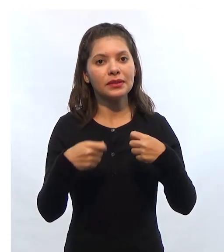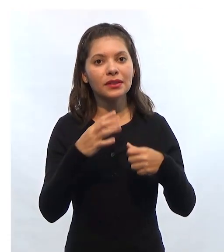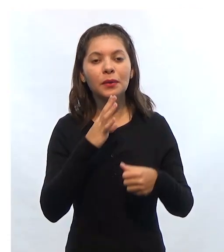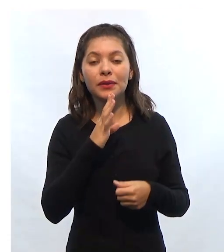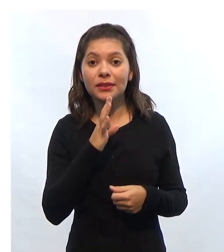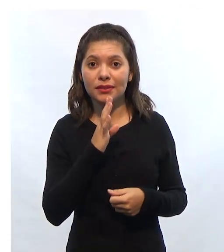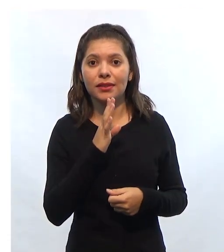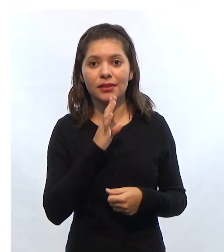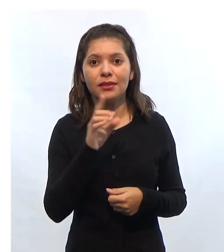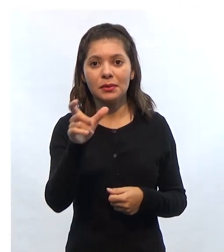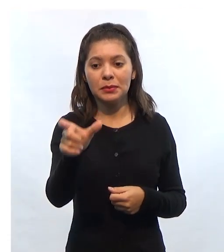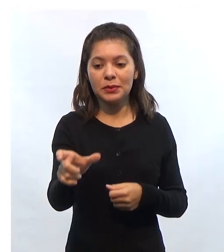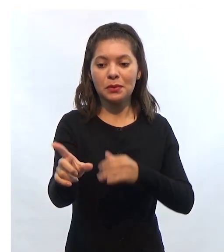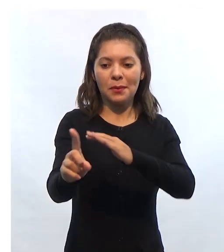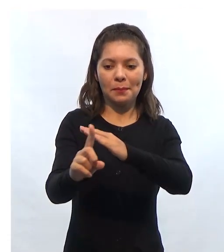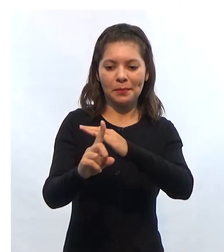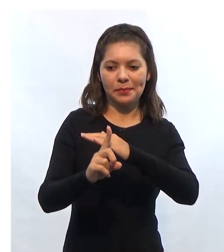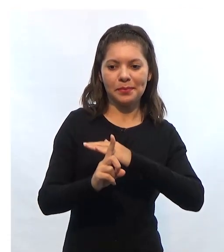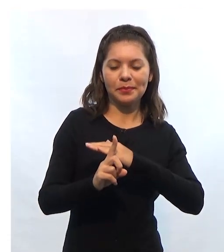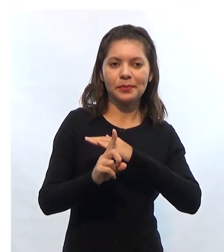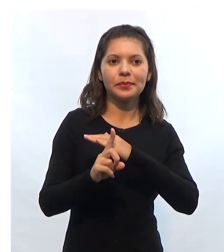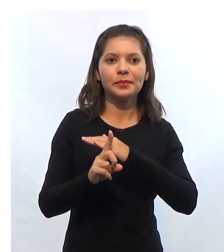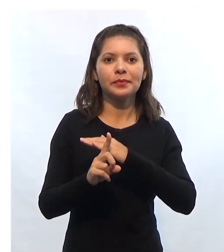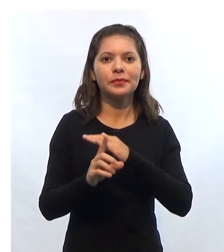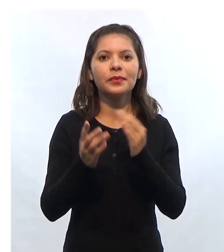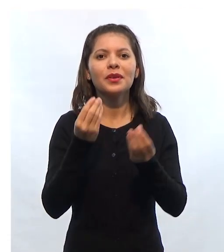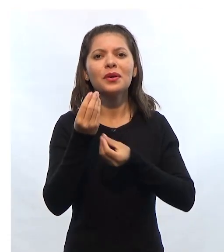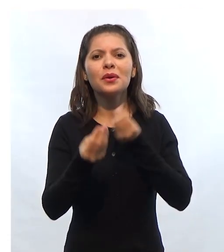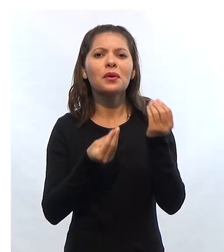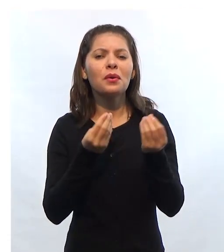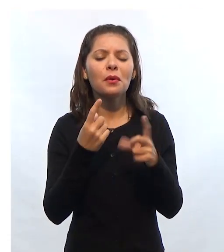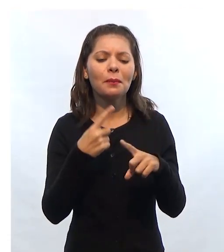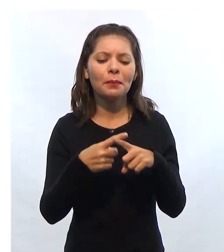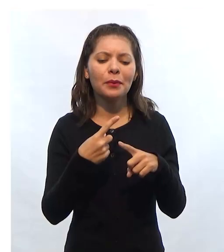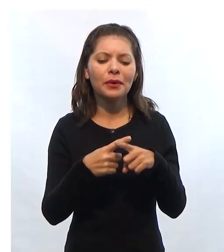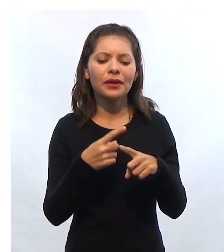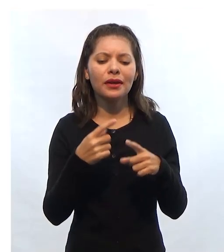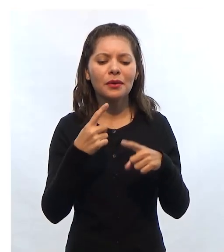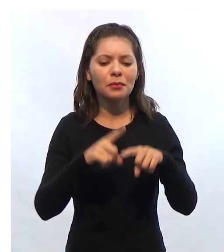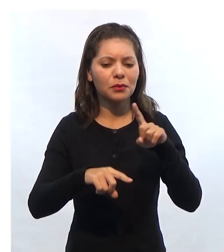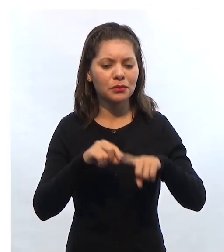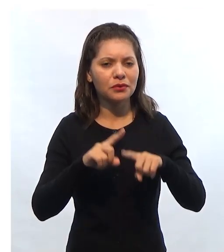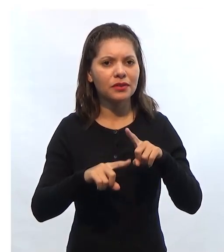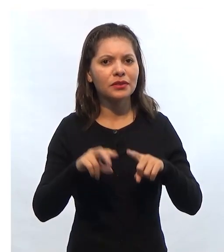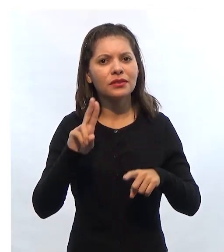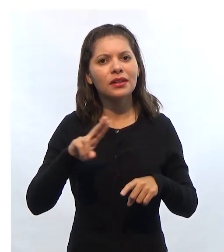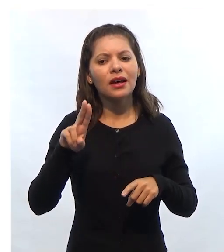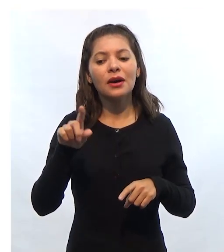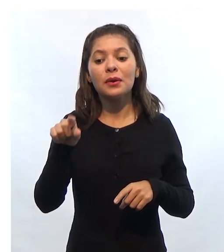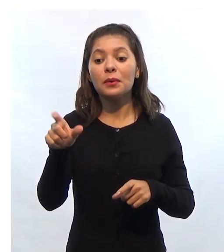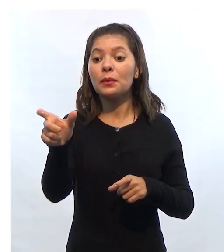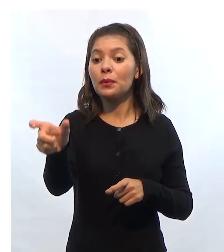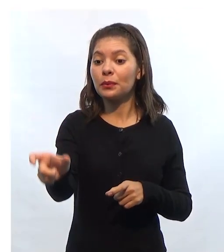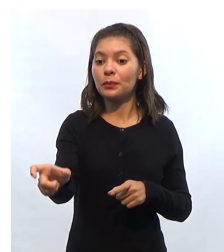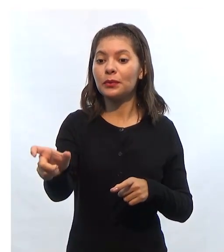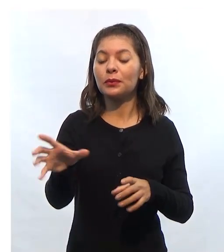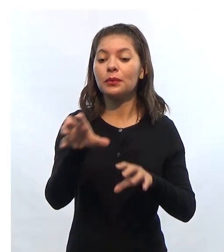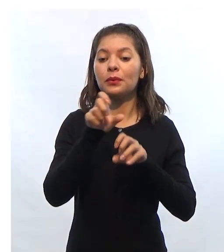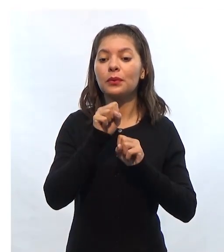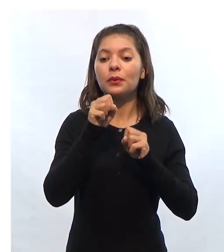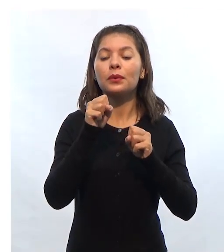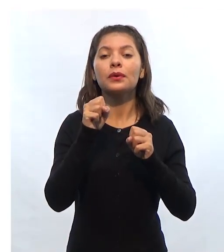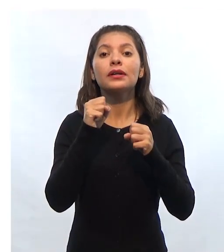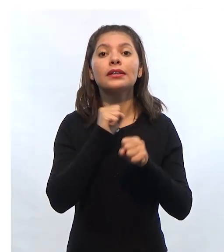precisa conhecer o cliente, né? Onde, quando, como e por que o produto será utilizado, quais as expectativas do